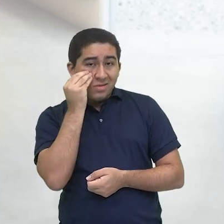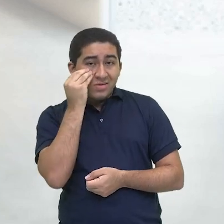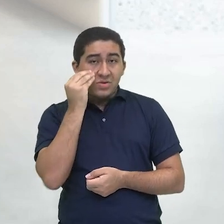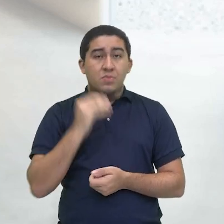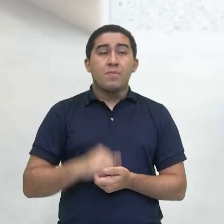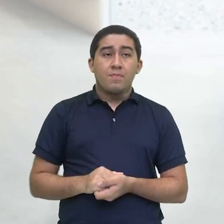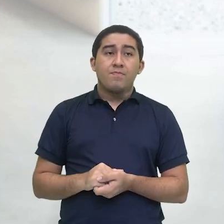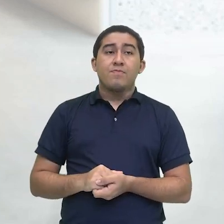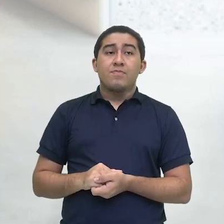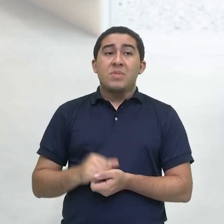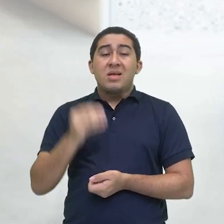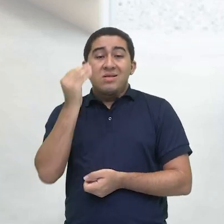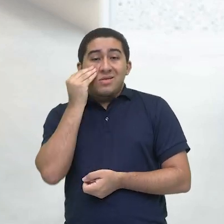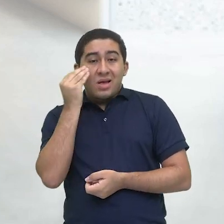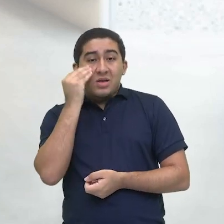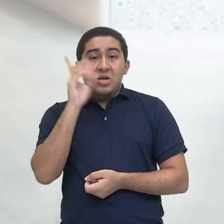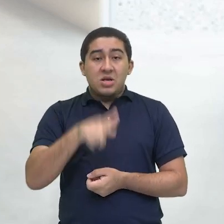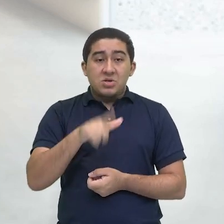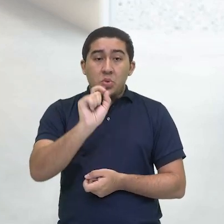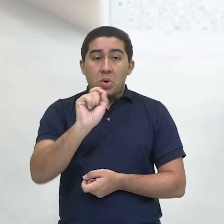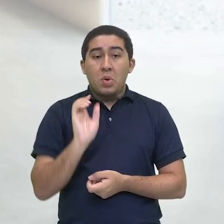esses testes, eles vão